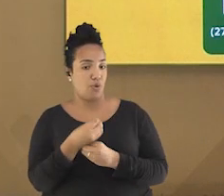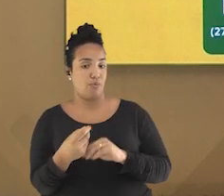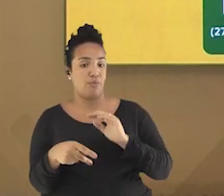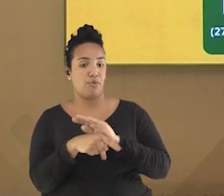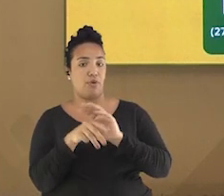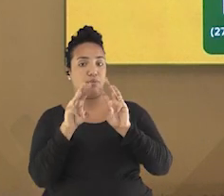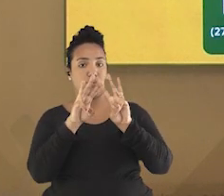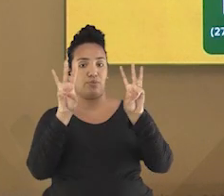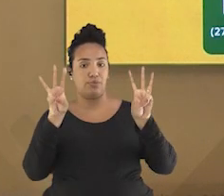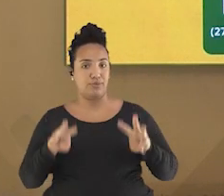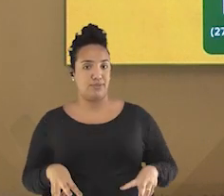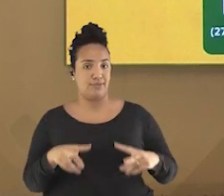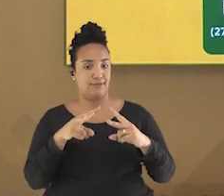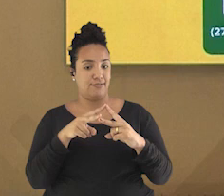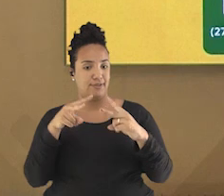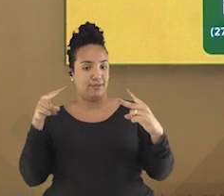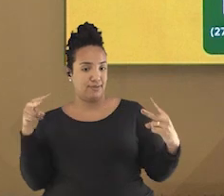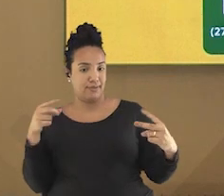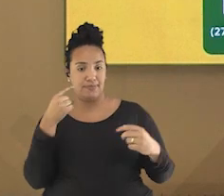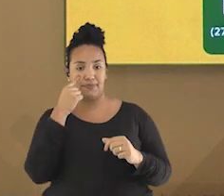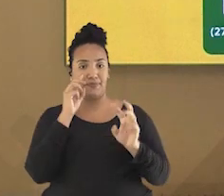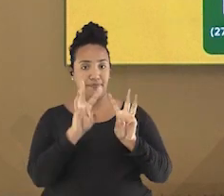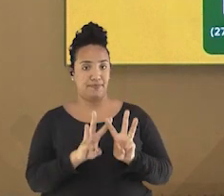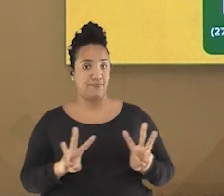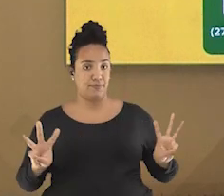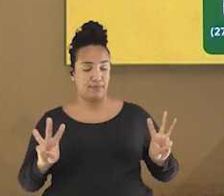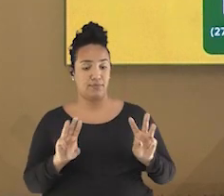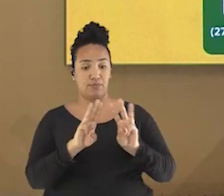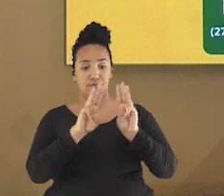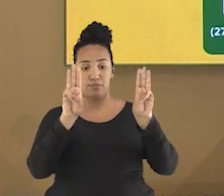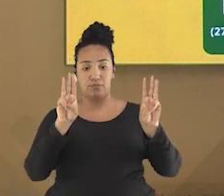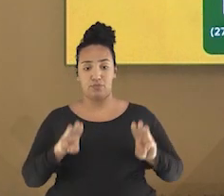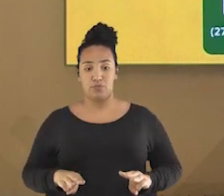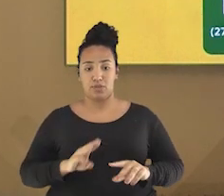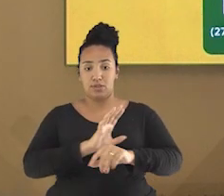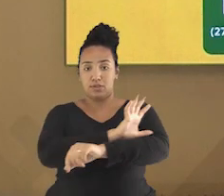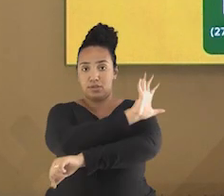museu virtual. Acesse o site